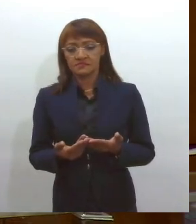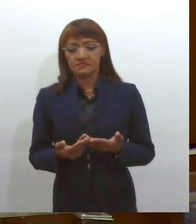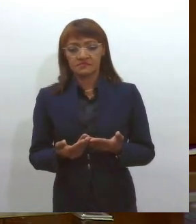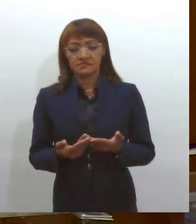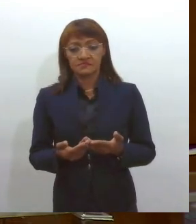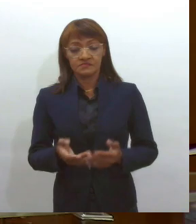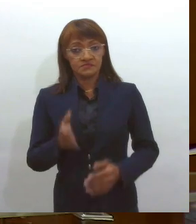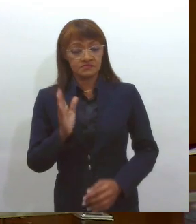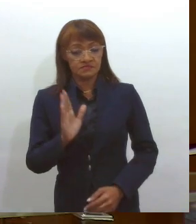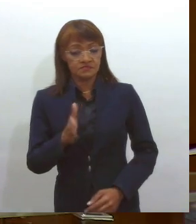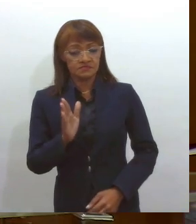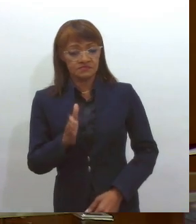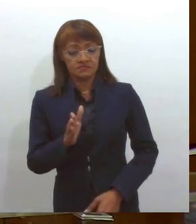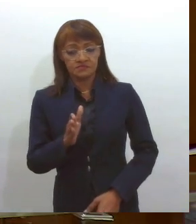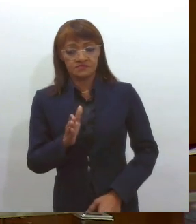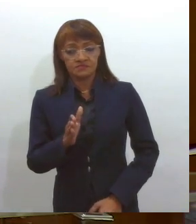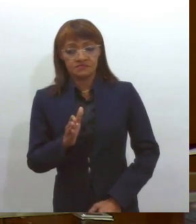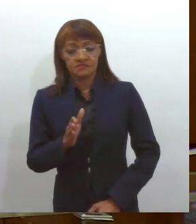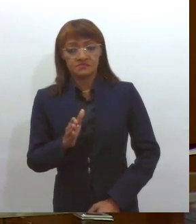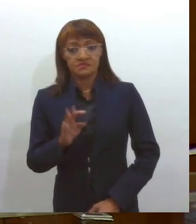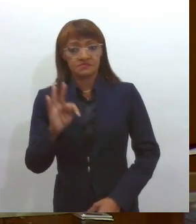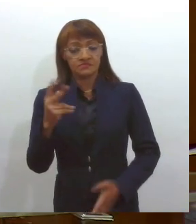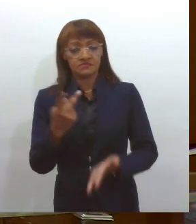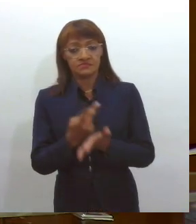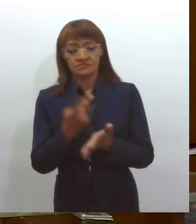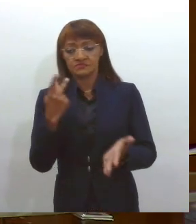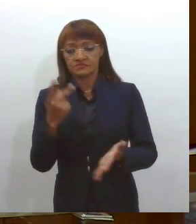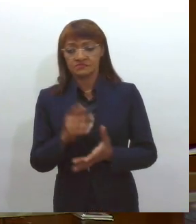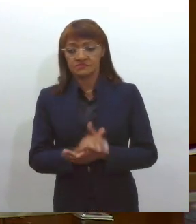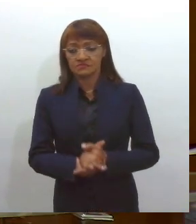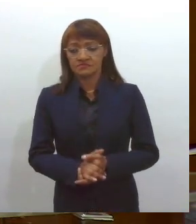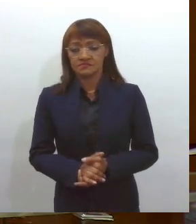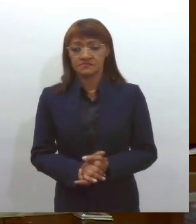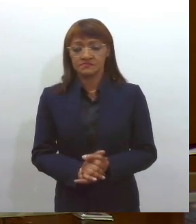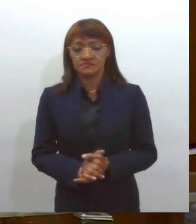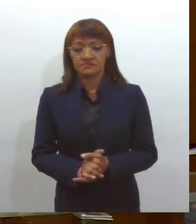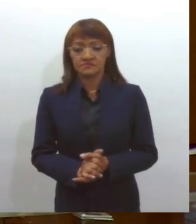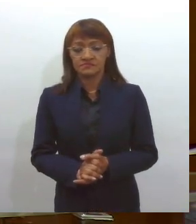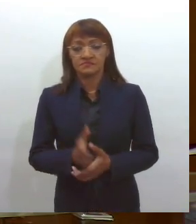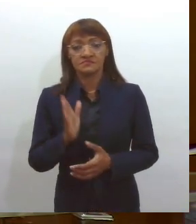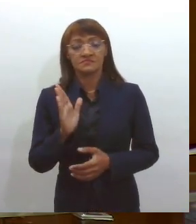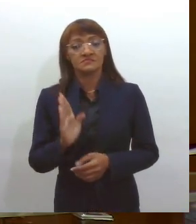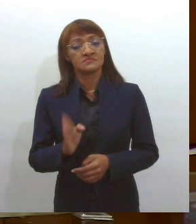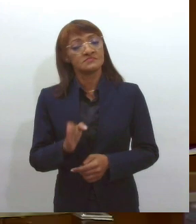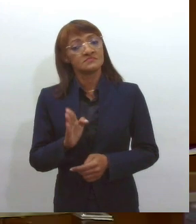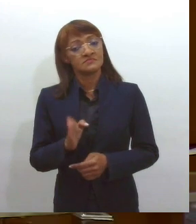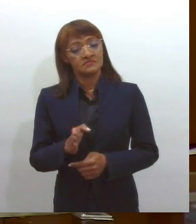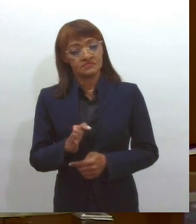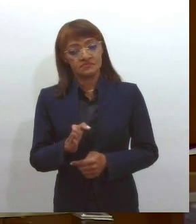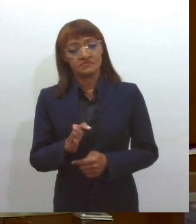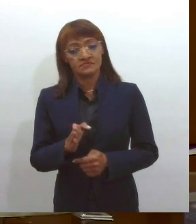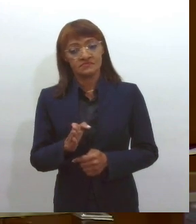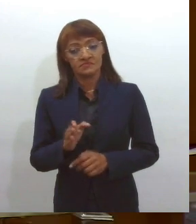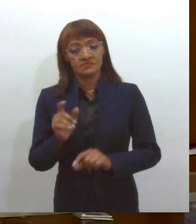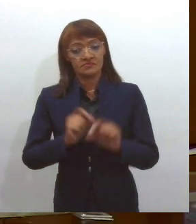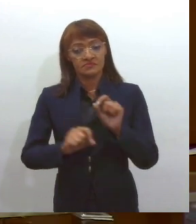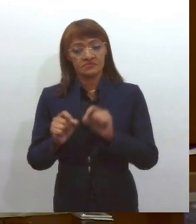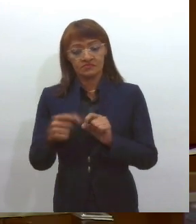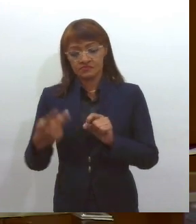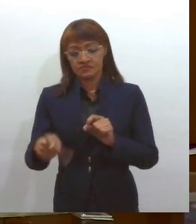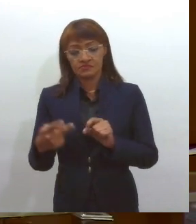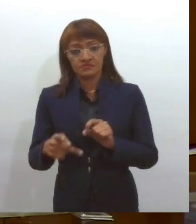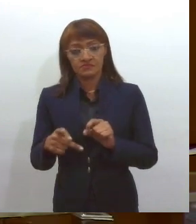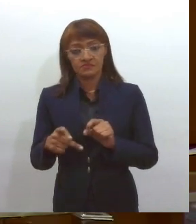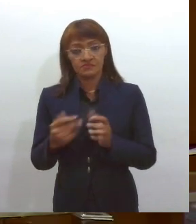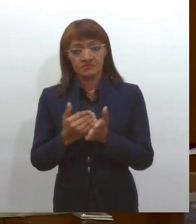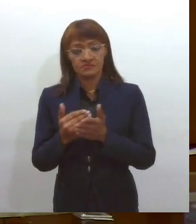ali de devido a estrada né ter cedido e foi nesse tempo chuvoso né e acredito